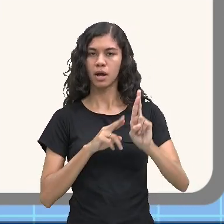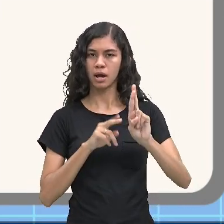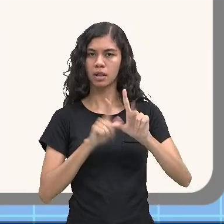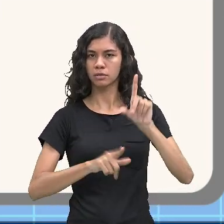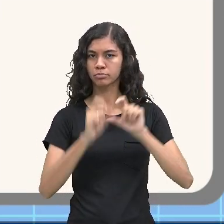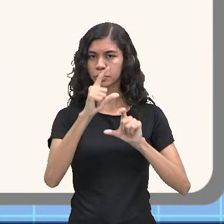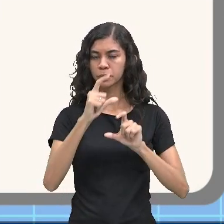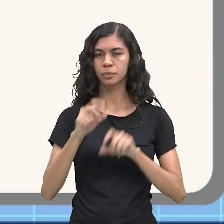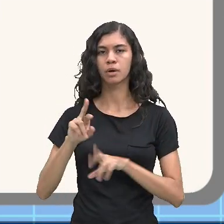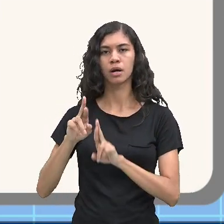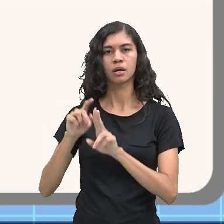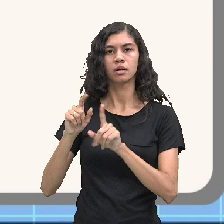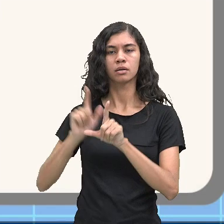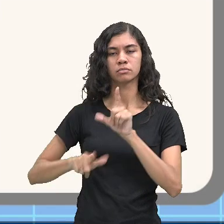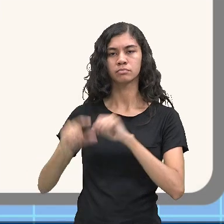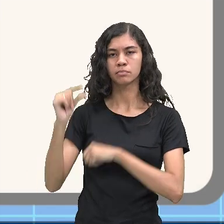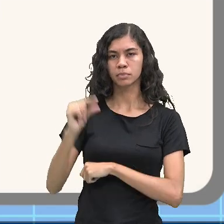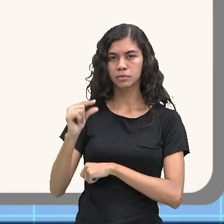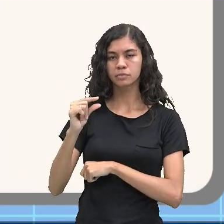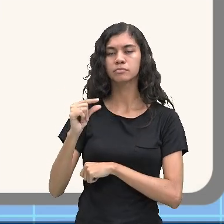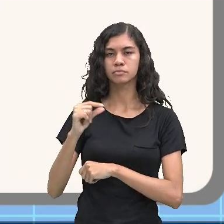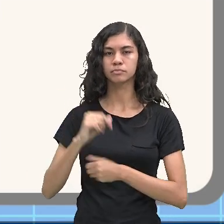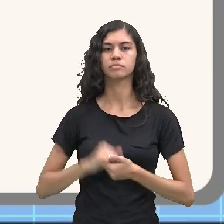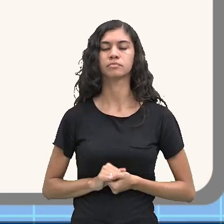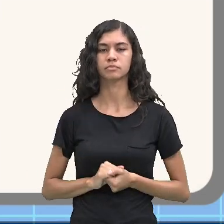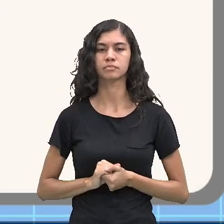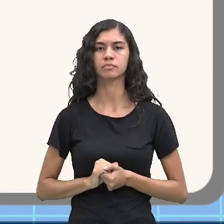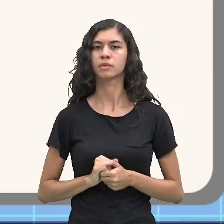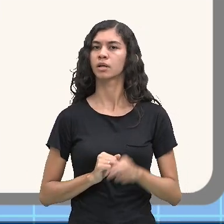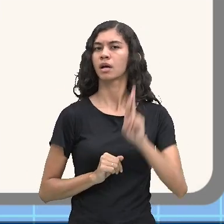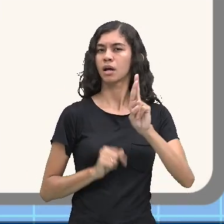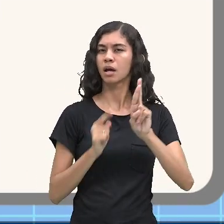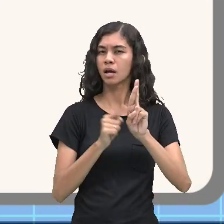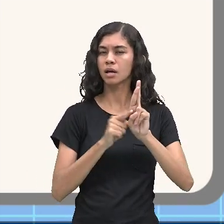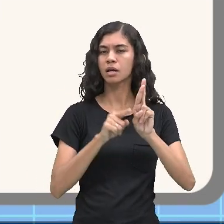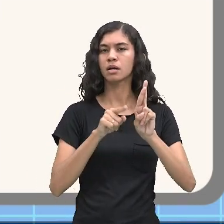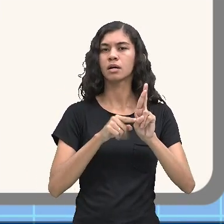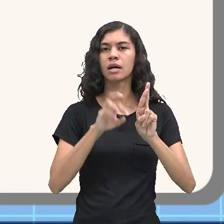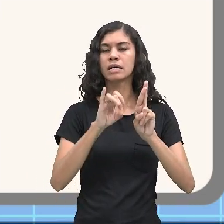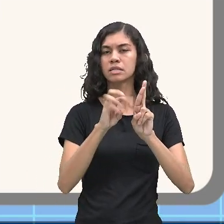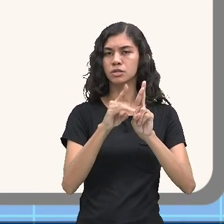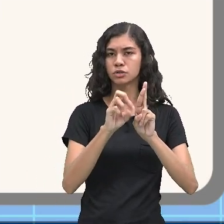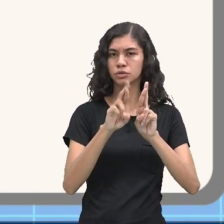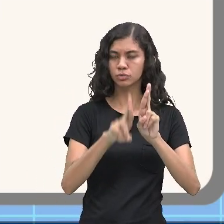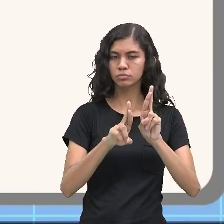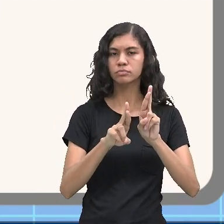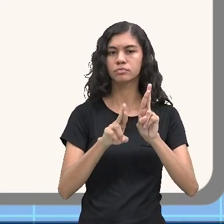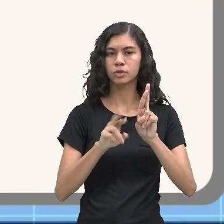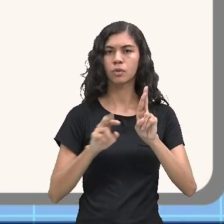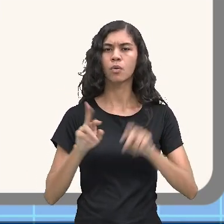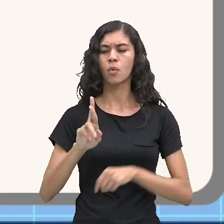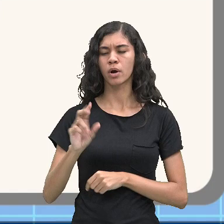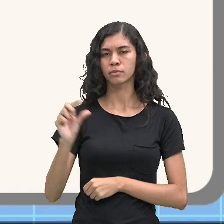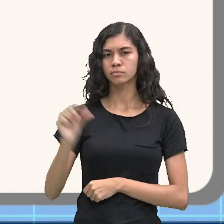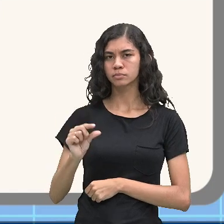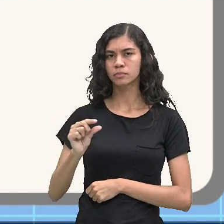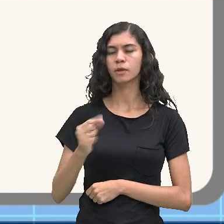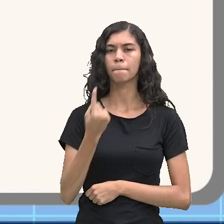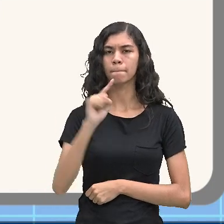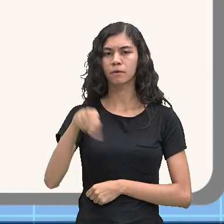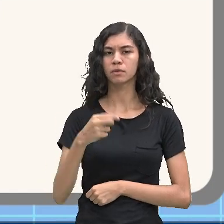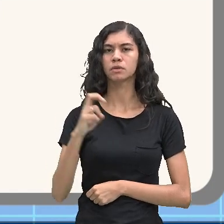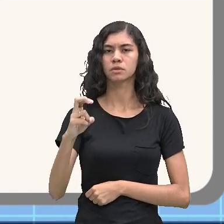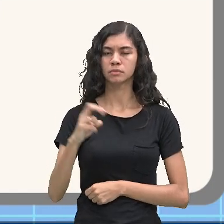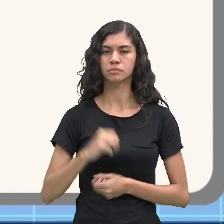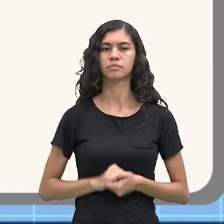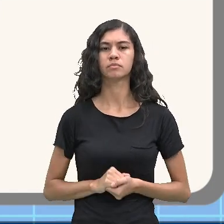é 1,5. Rzão, que é o resistor, não é? Que é a nossa lâmpada, é 4,5. O Rzinho é 1,5.